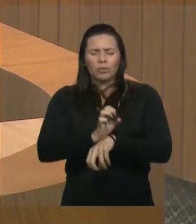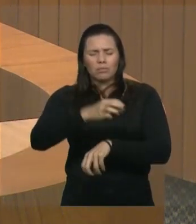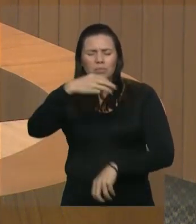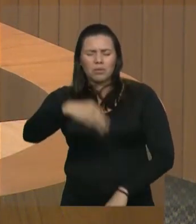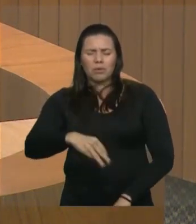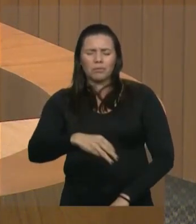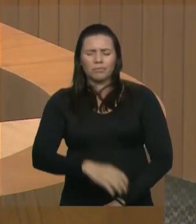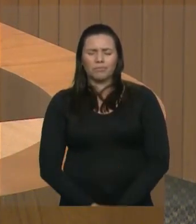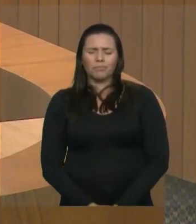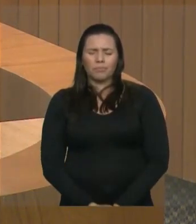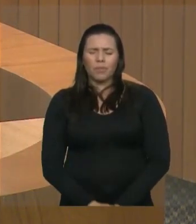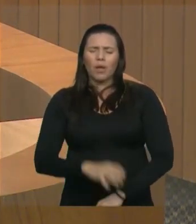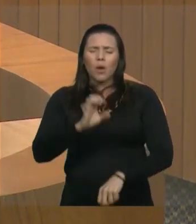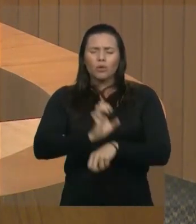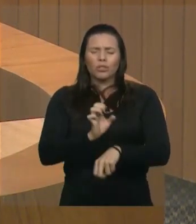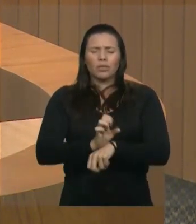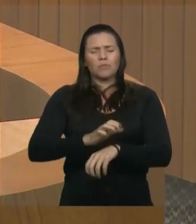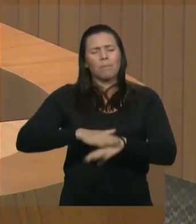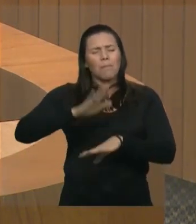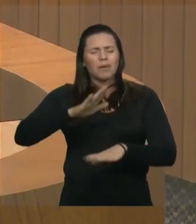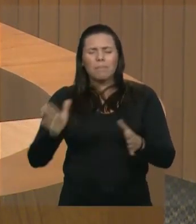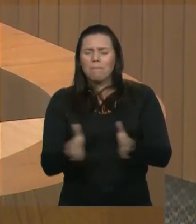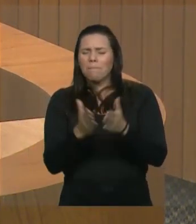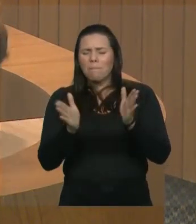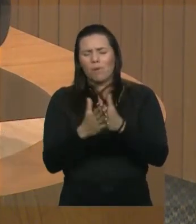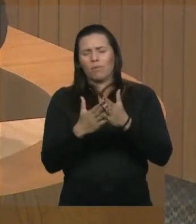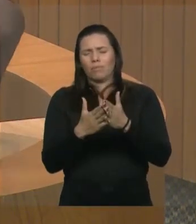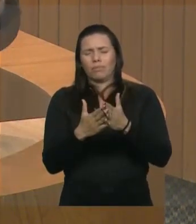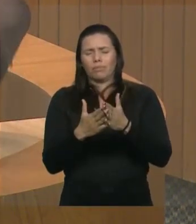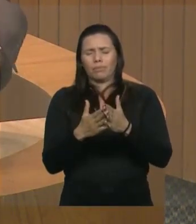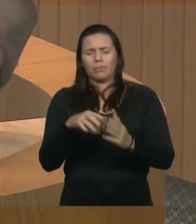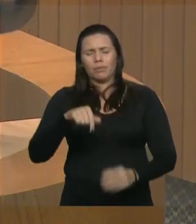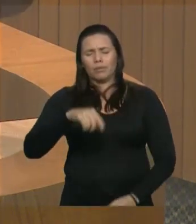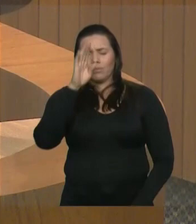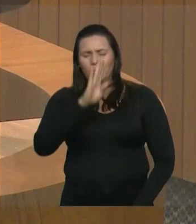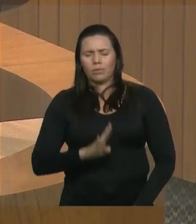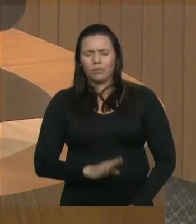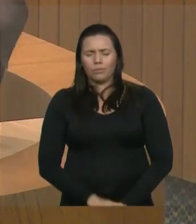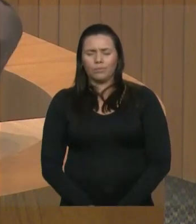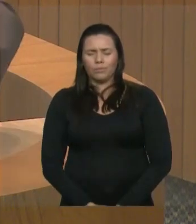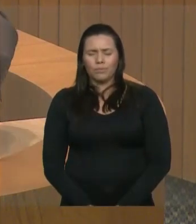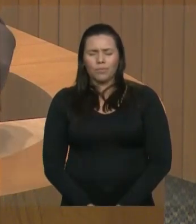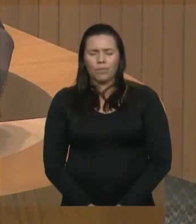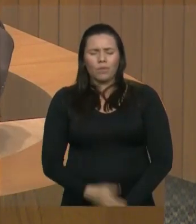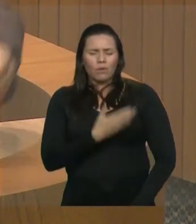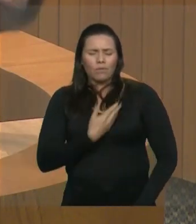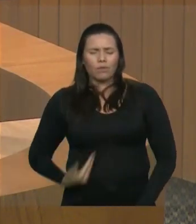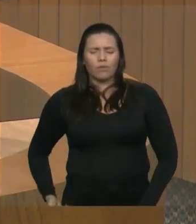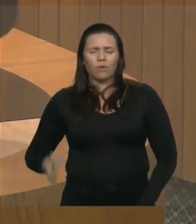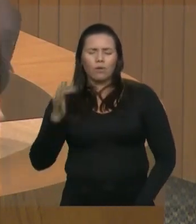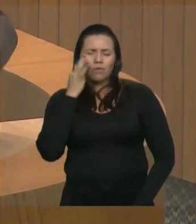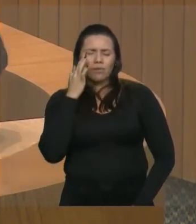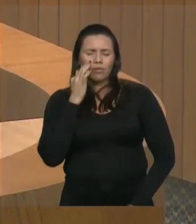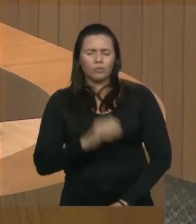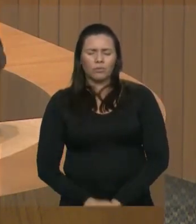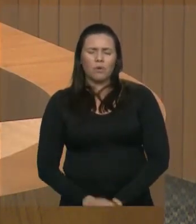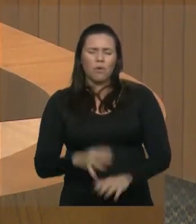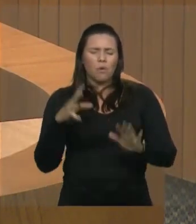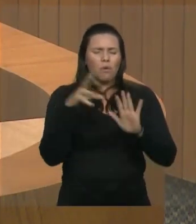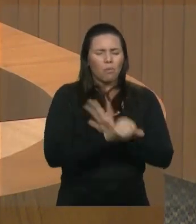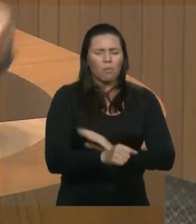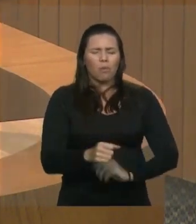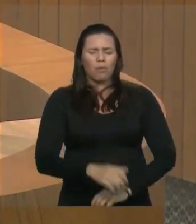federação. O vereador Flávio Dino meteu a mão no dinheiro dos aposentados, aumentou os